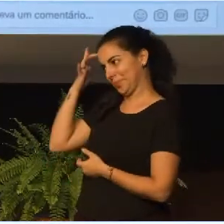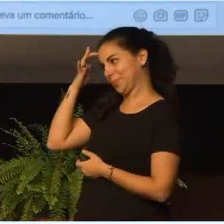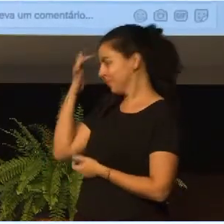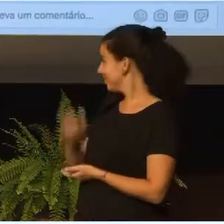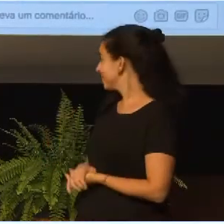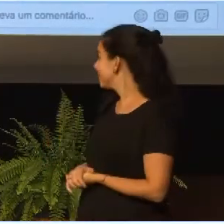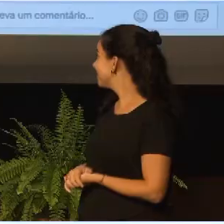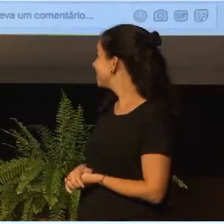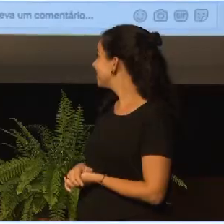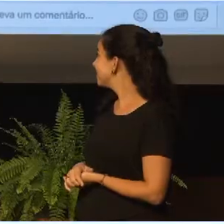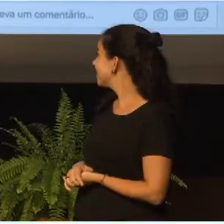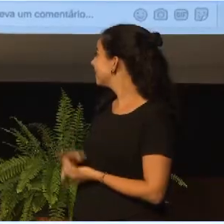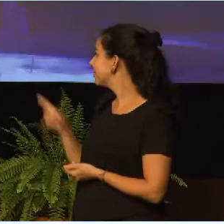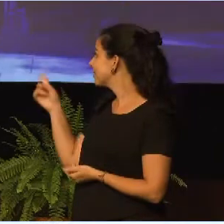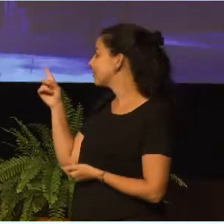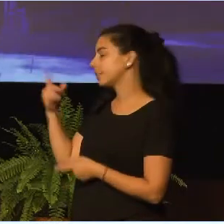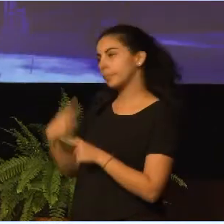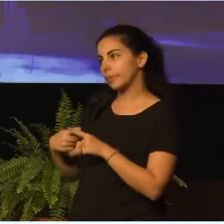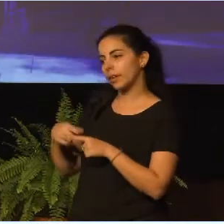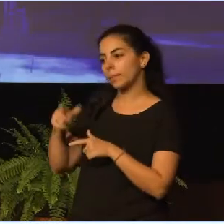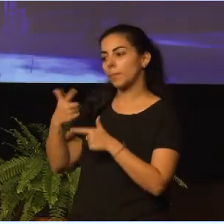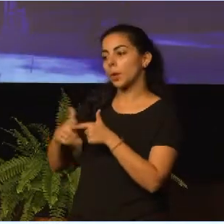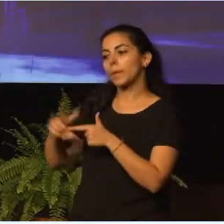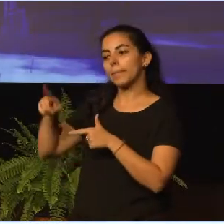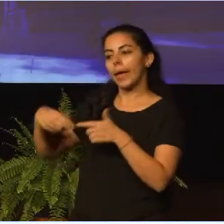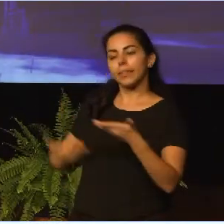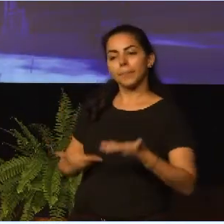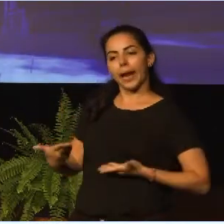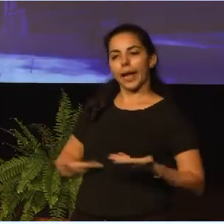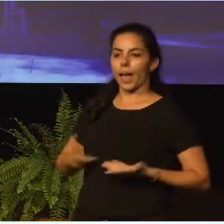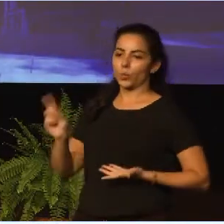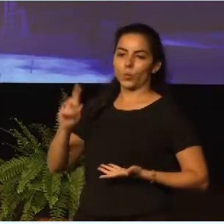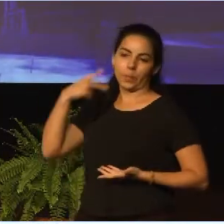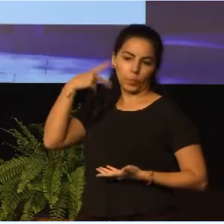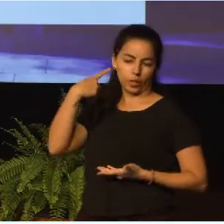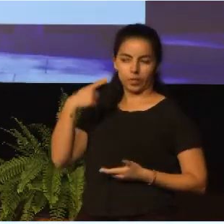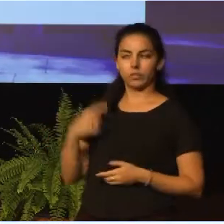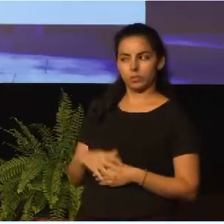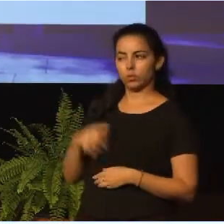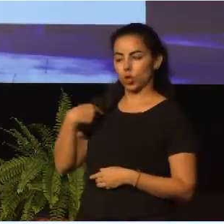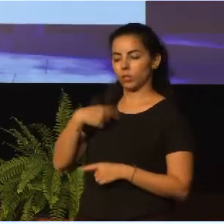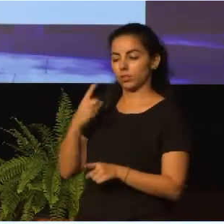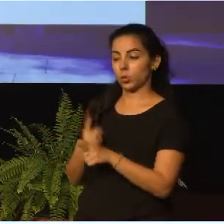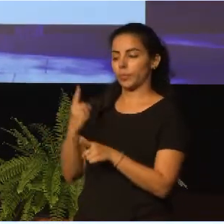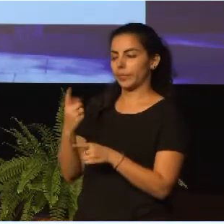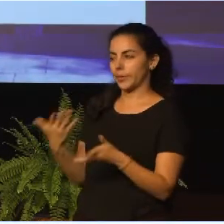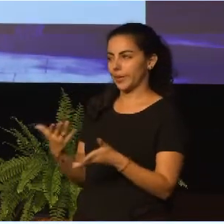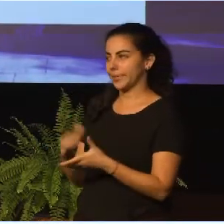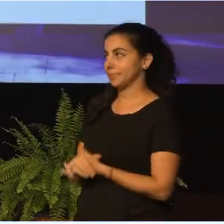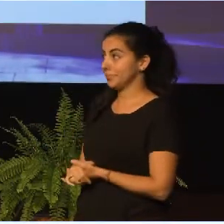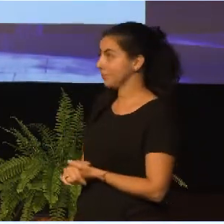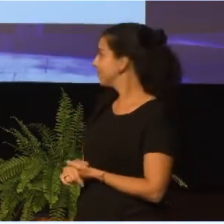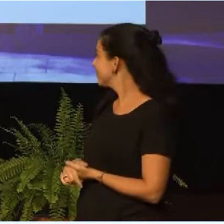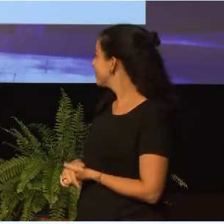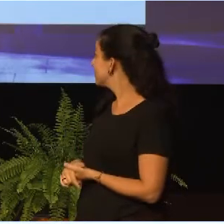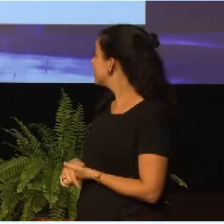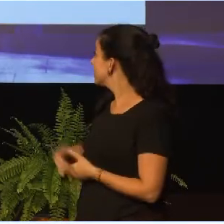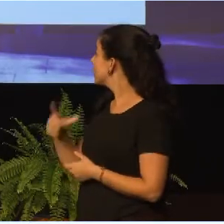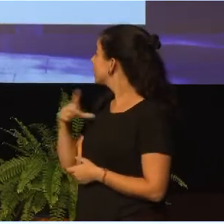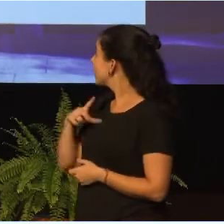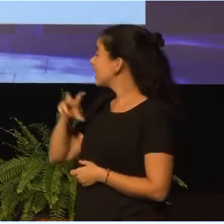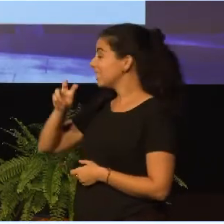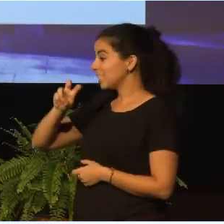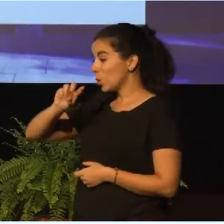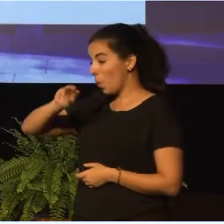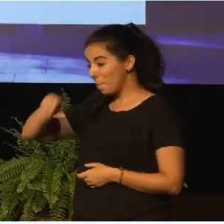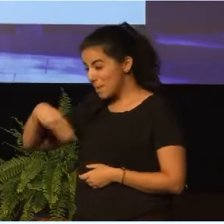equívoco solucionado por algum assessor incompetente. E aqui alguns resultados parciais de Serenata depois de 1 ano. A gente tem mais de 5 milhões de notas fiscais na